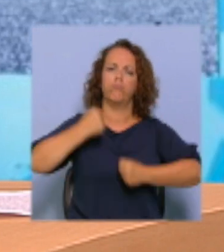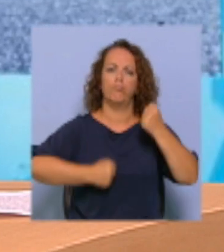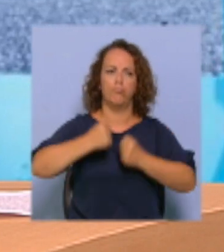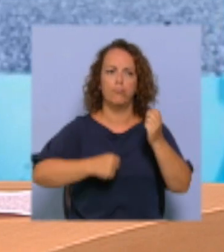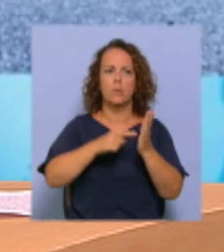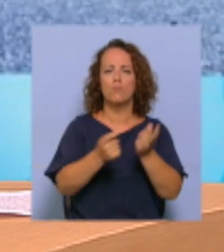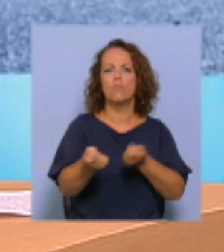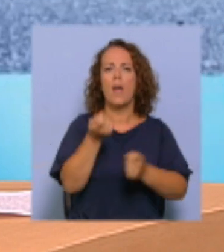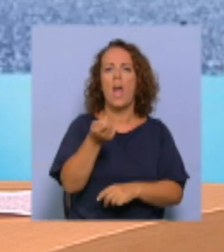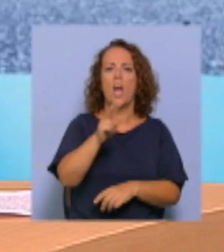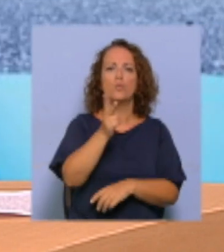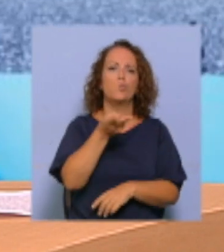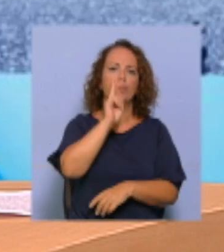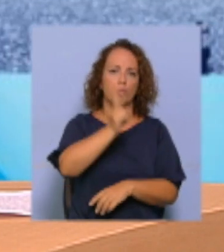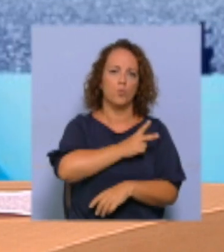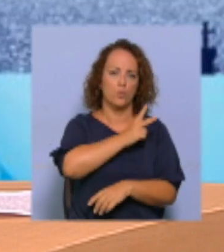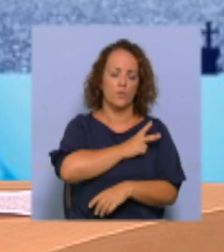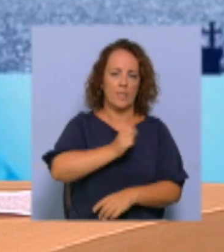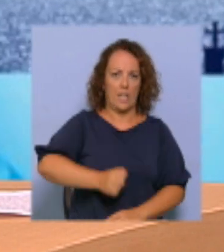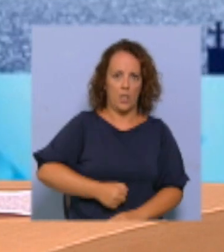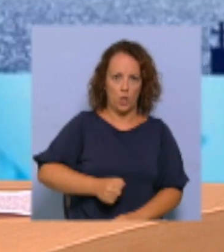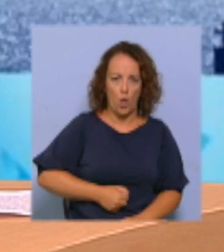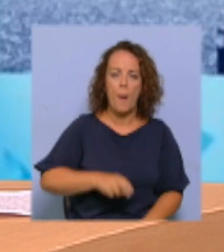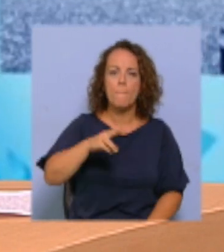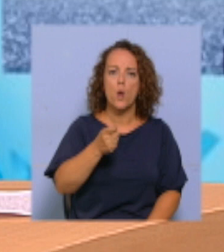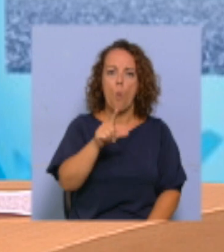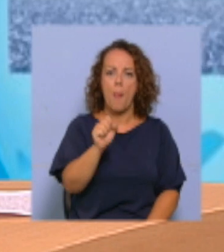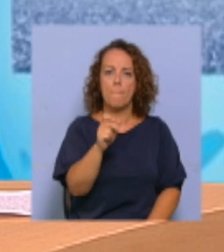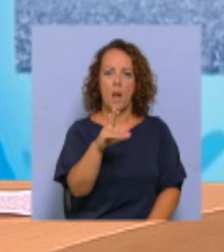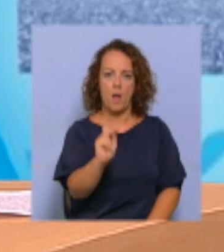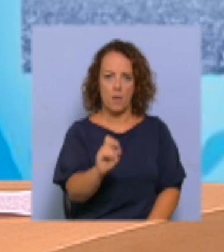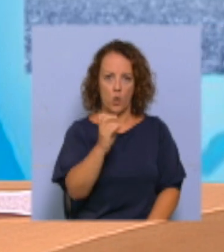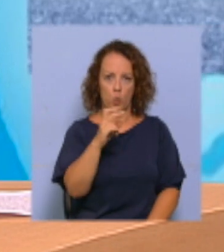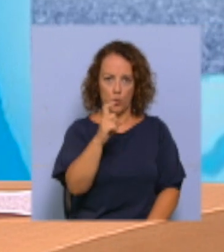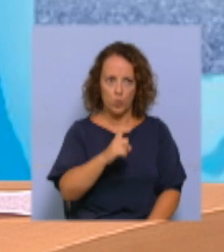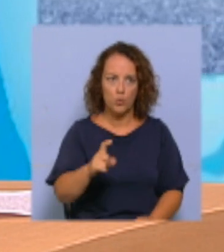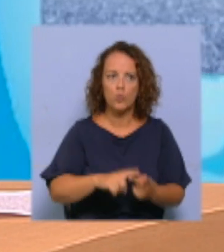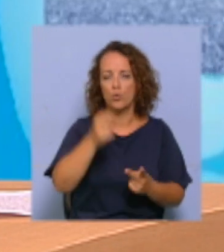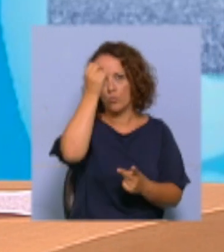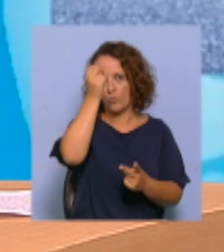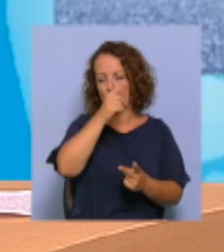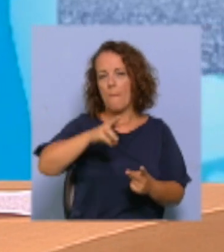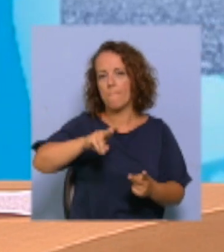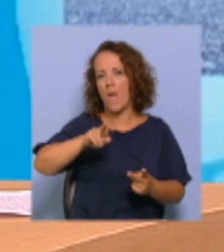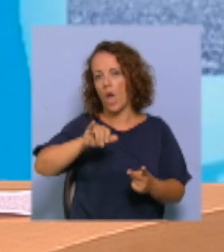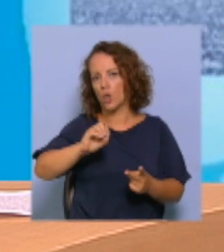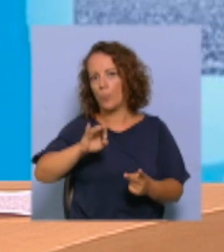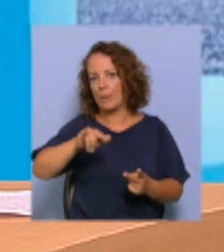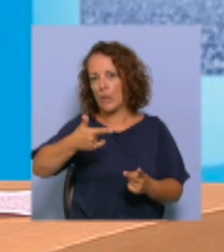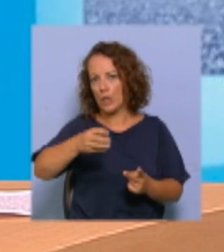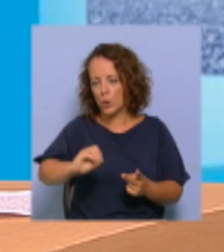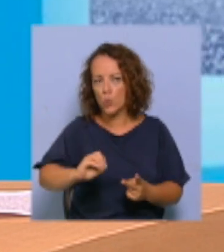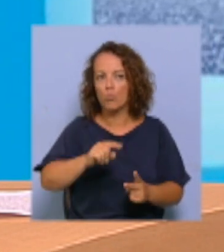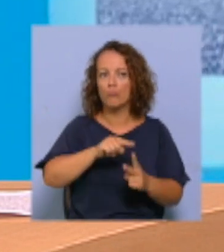pelo ex-reitor da Católica, Manuel Braga da Cruz, pelo professor Mário Pinto,